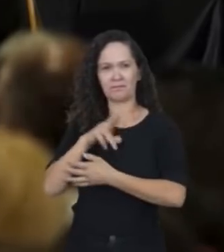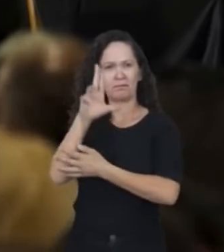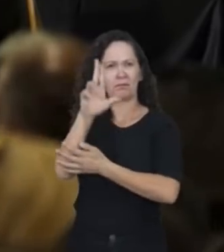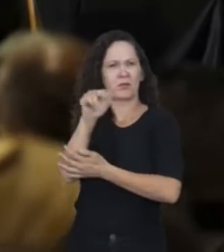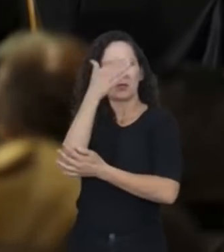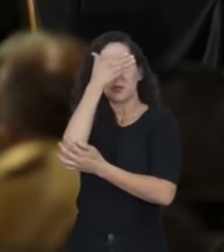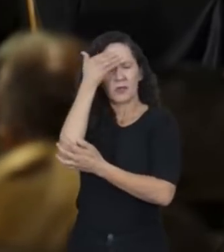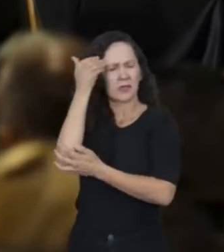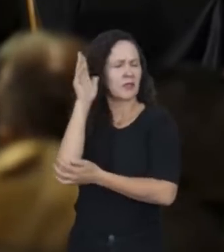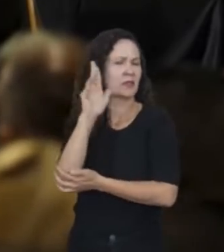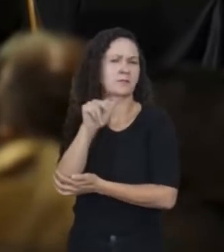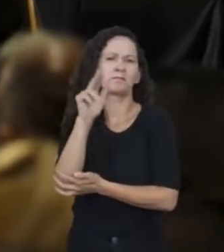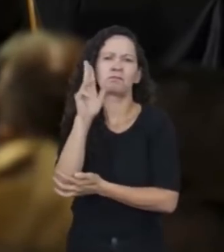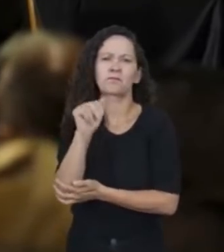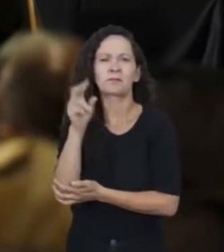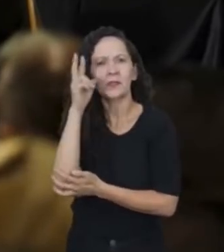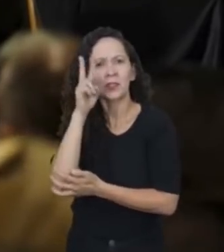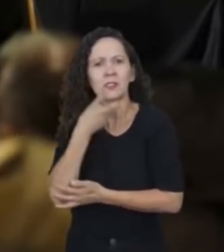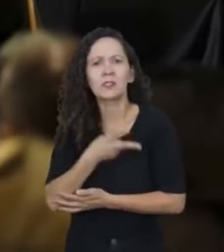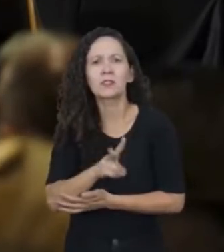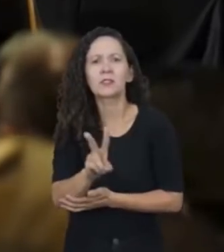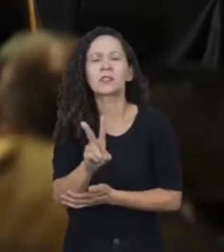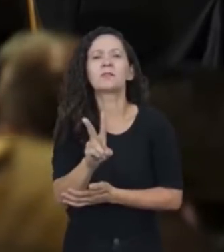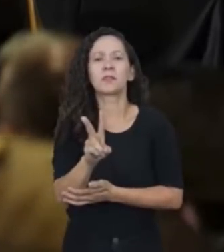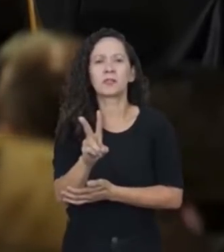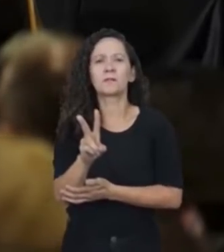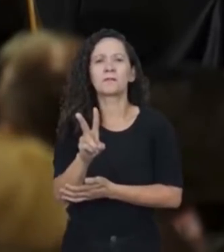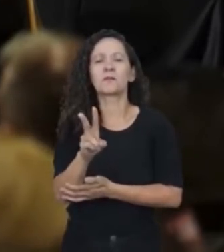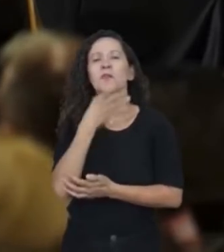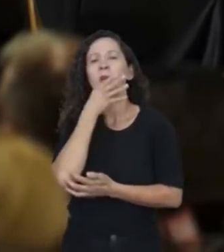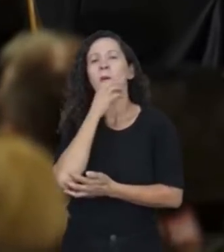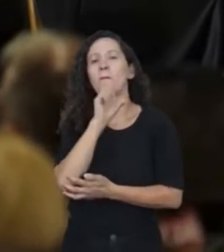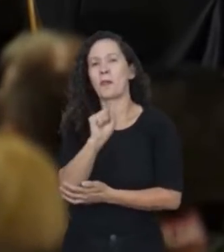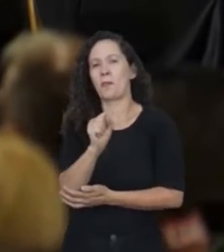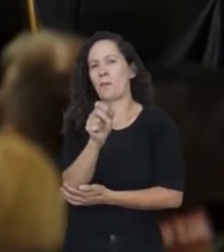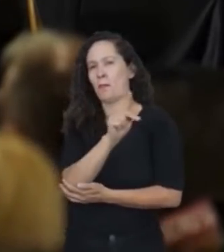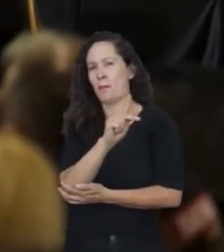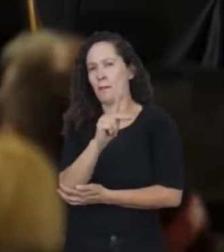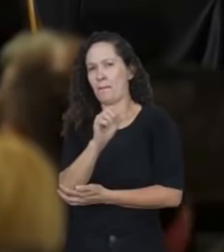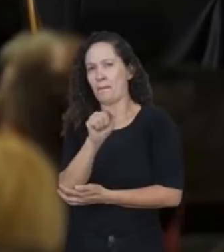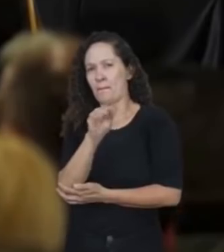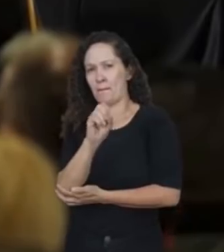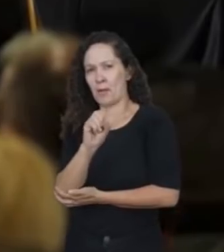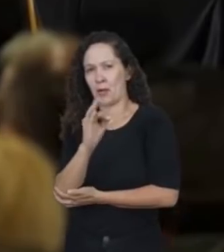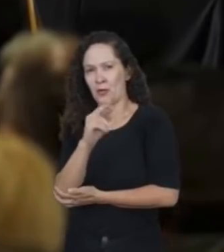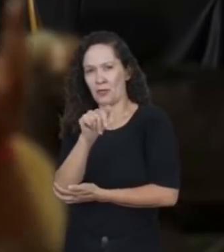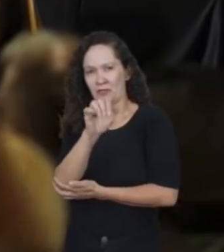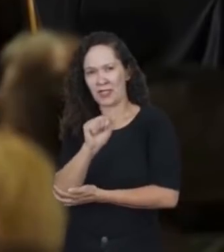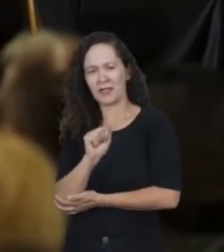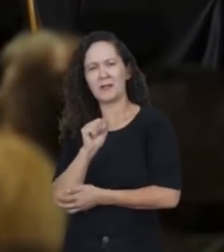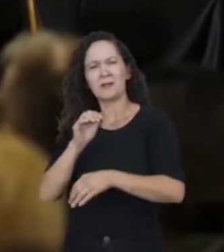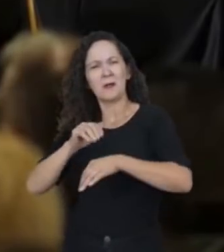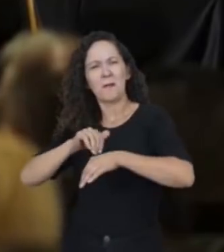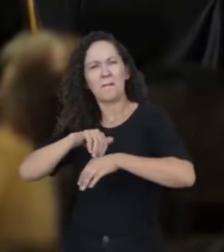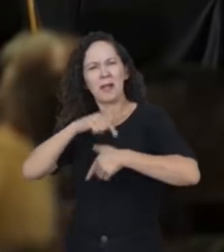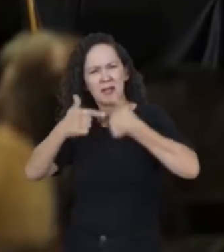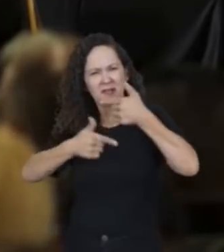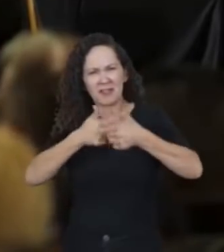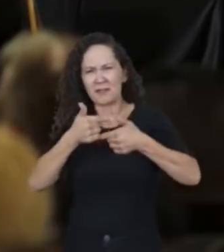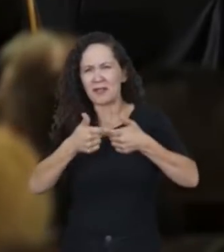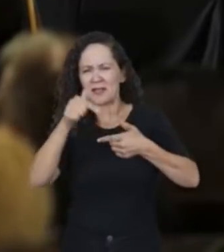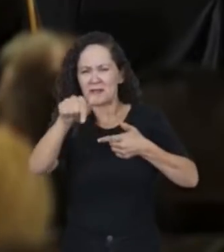das palavras do saudoso Paulo Freire o maior educador brasileiro de todos os tempos